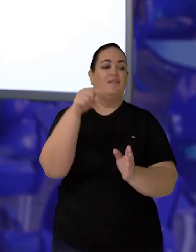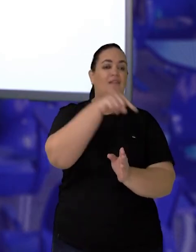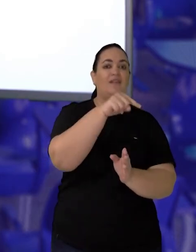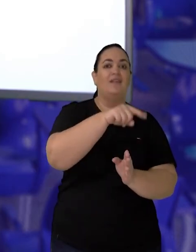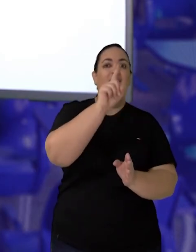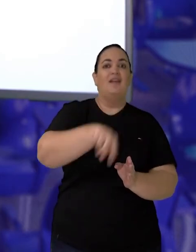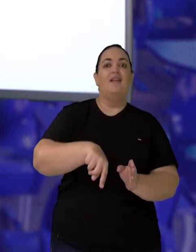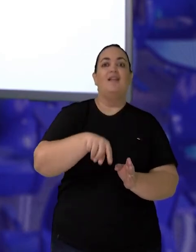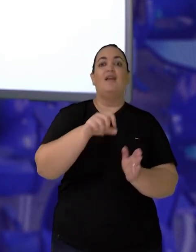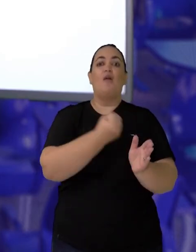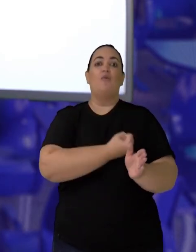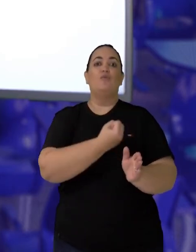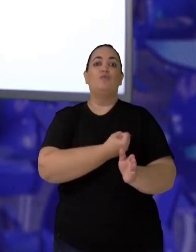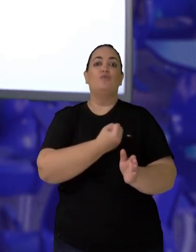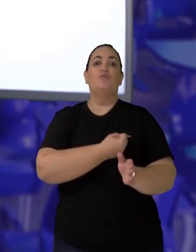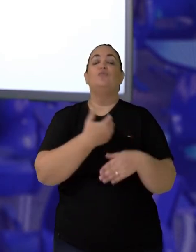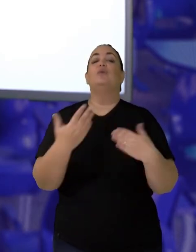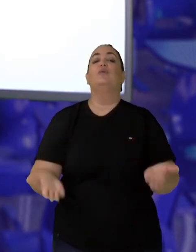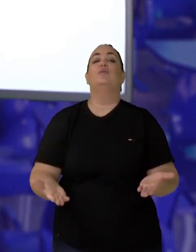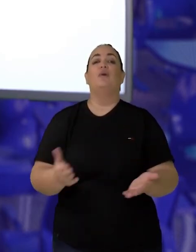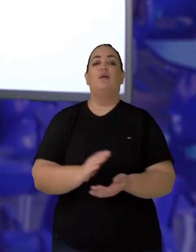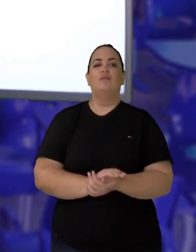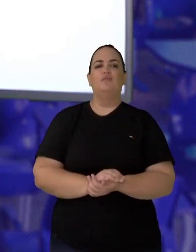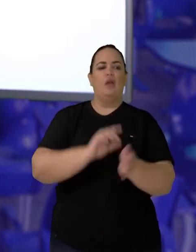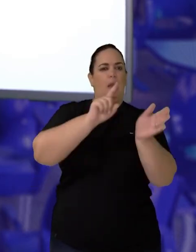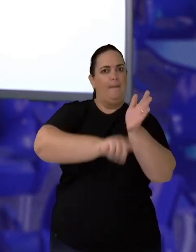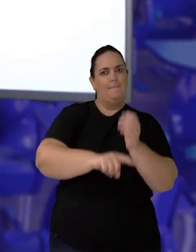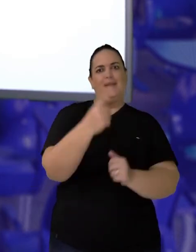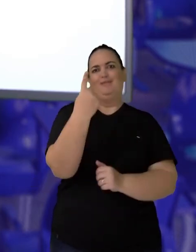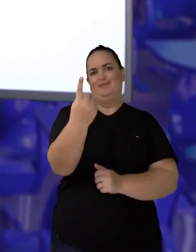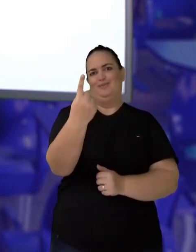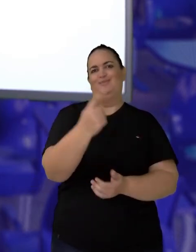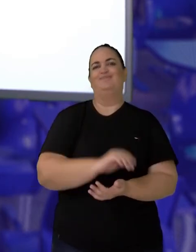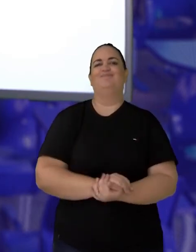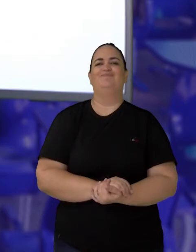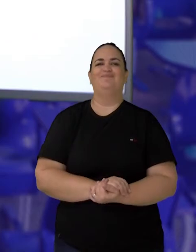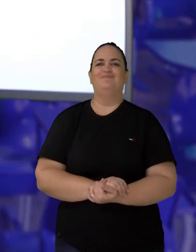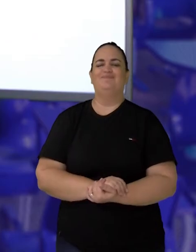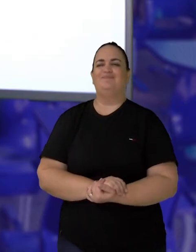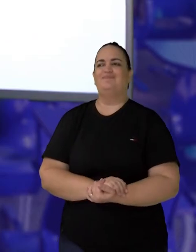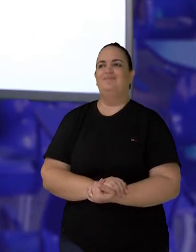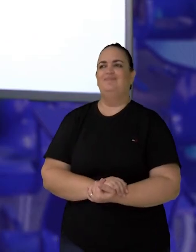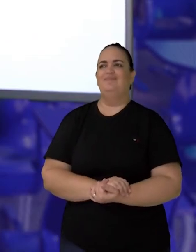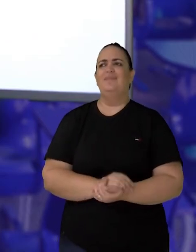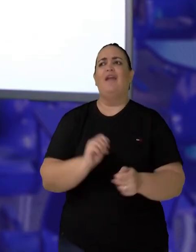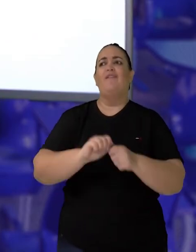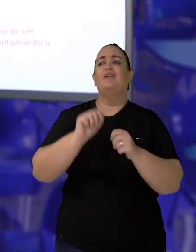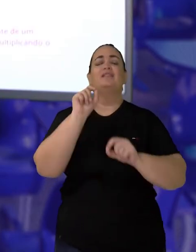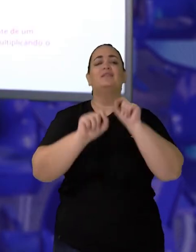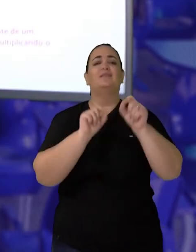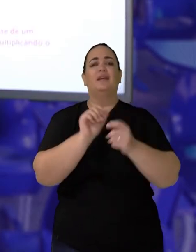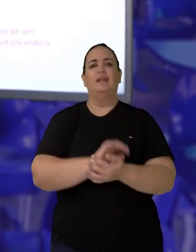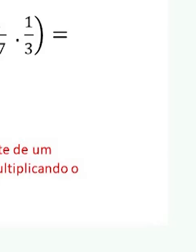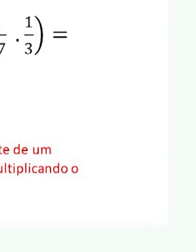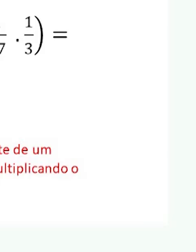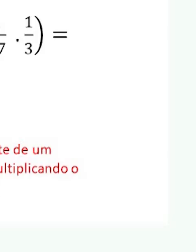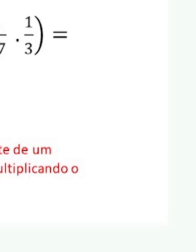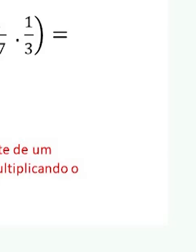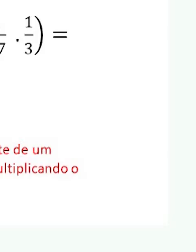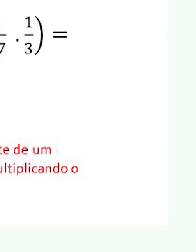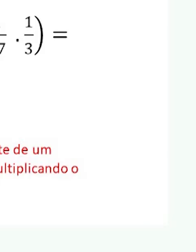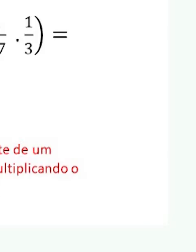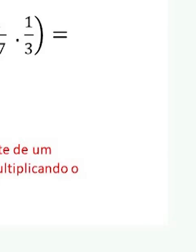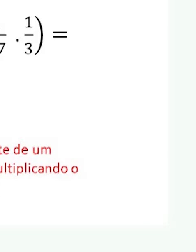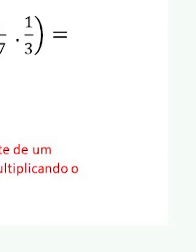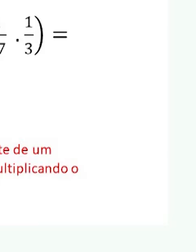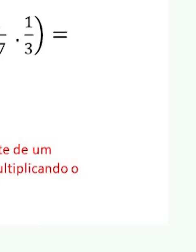representa um número, e esse número é exatamente o número -1, tudo bem? Então, o que eu vou fazer agora? Eu